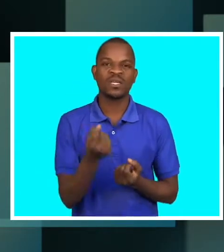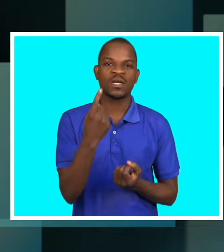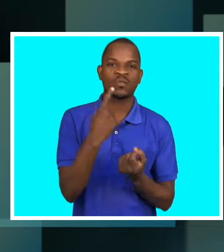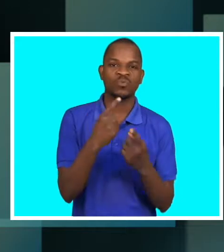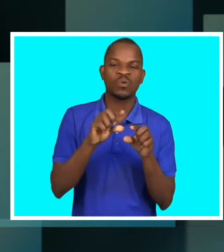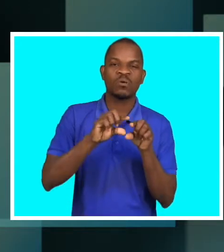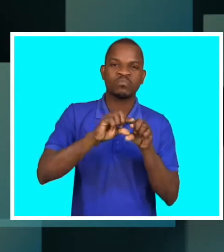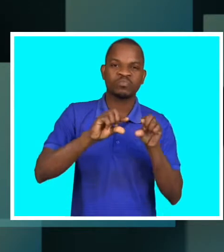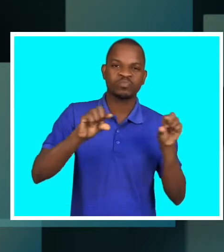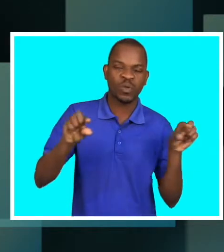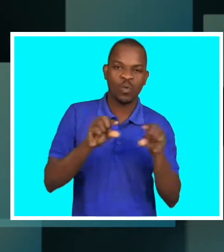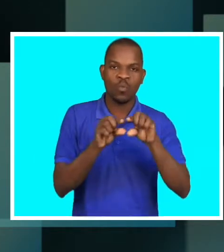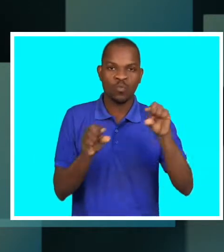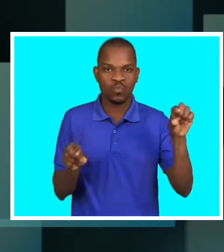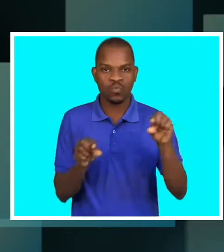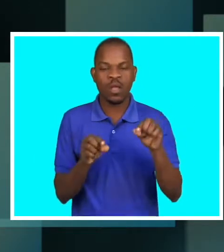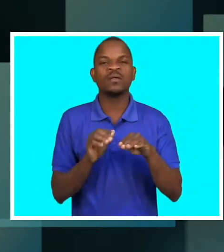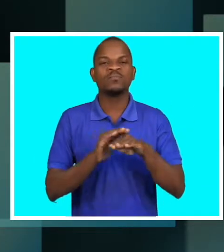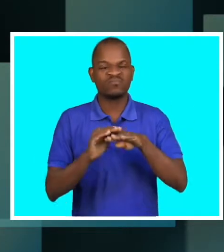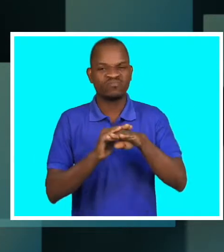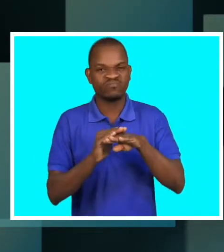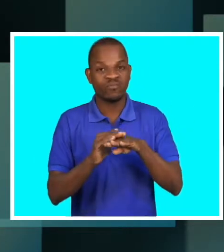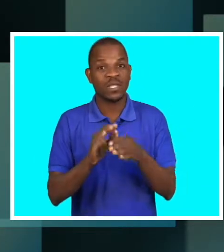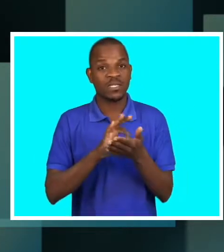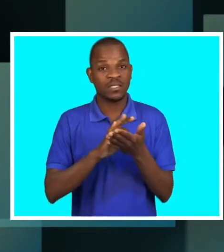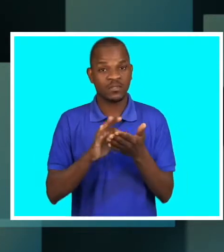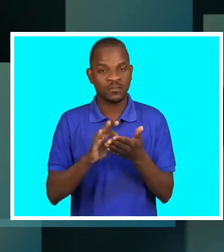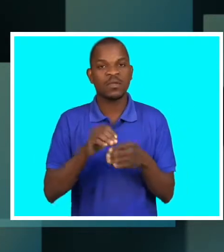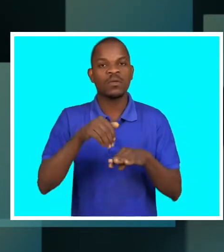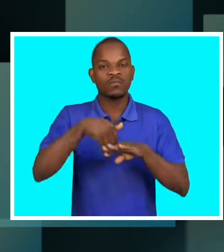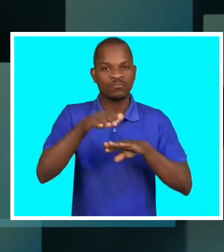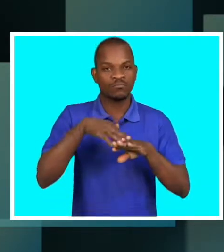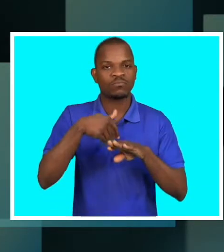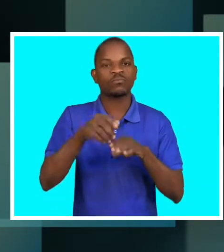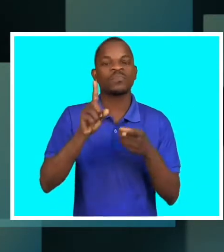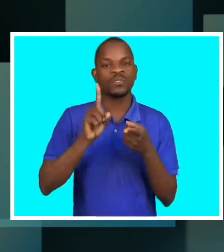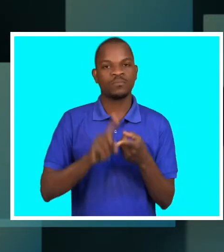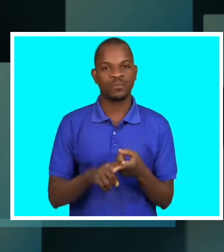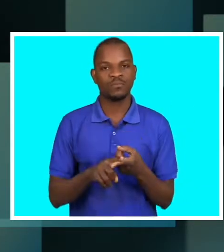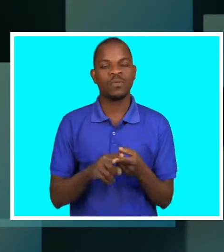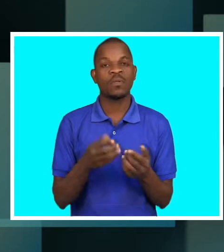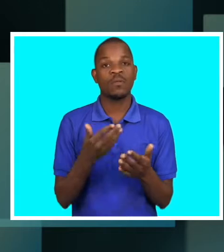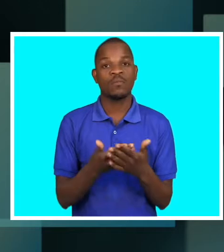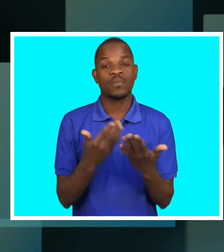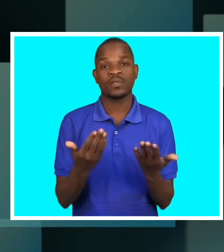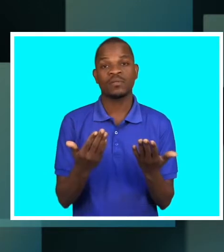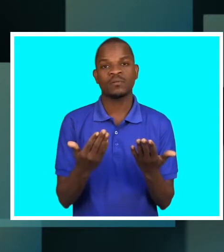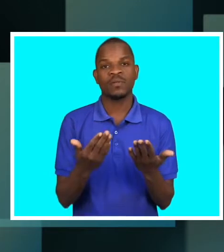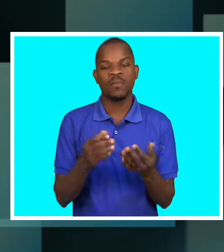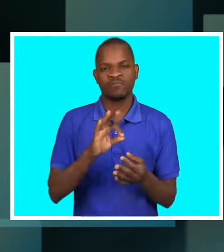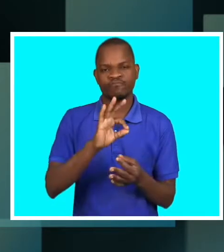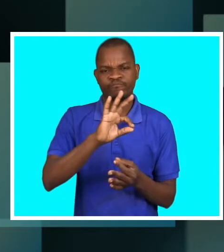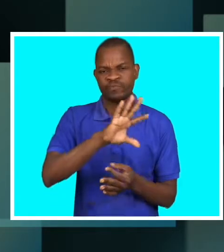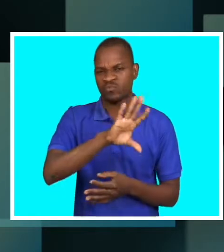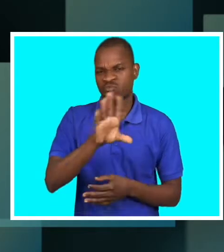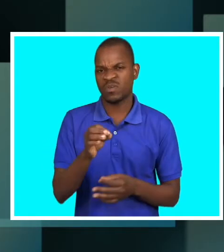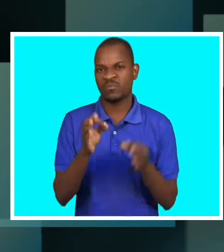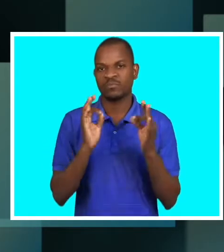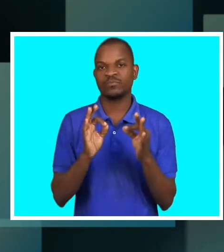embutimos alguns paus aí mas já lixados pintados também vernizados também para